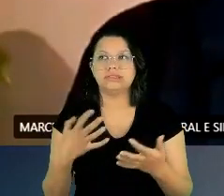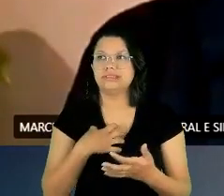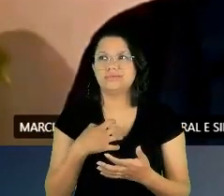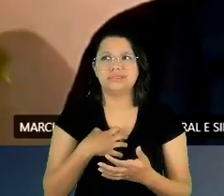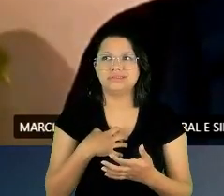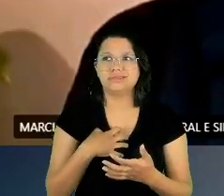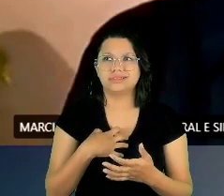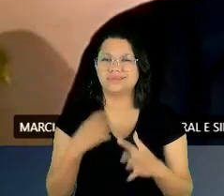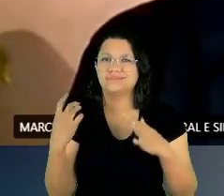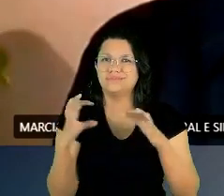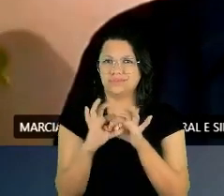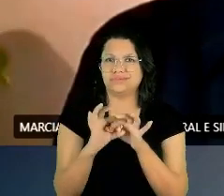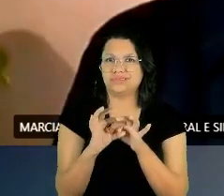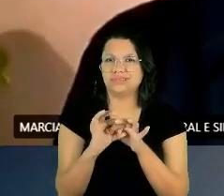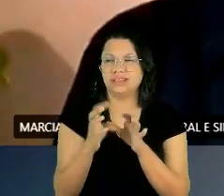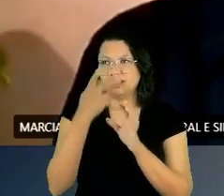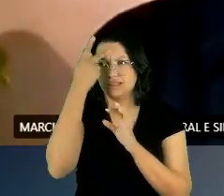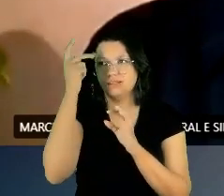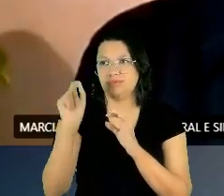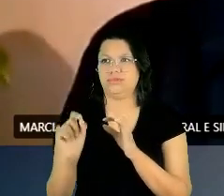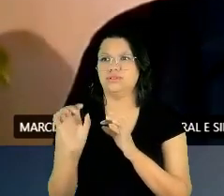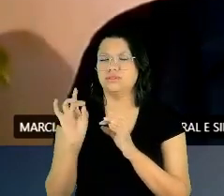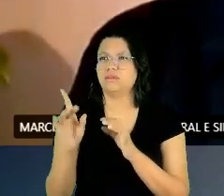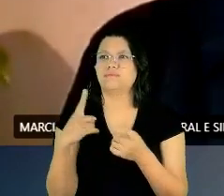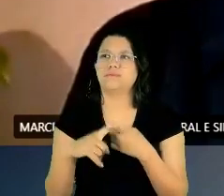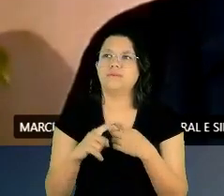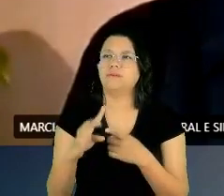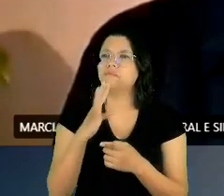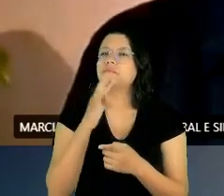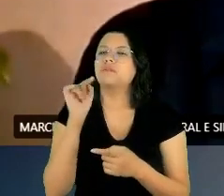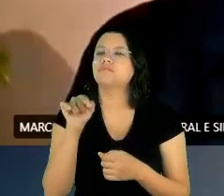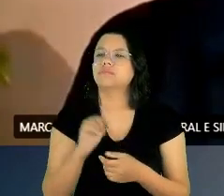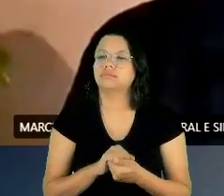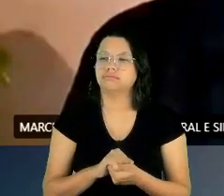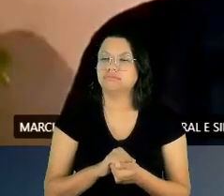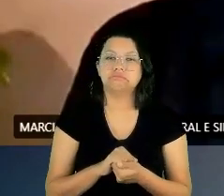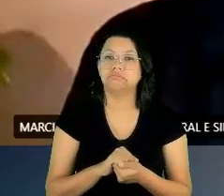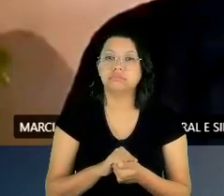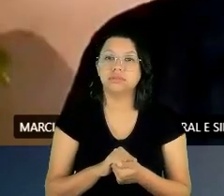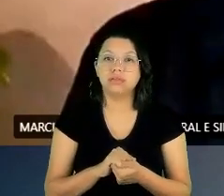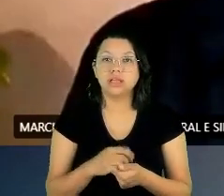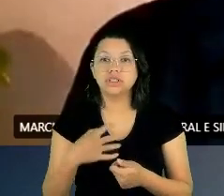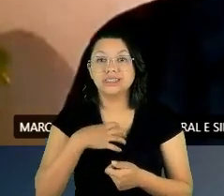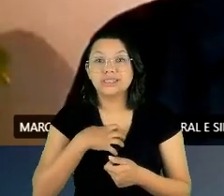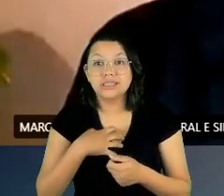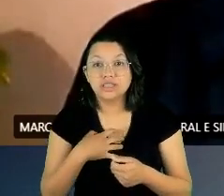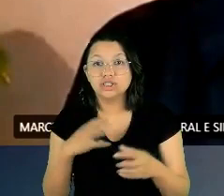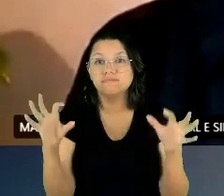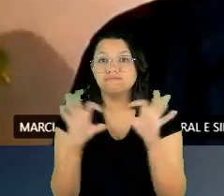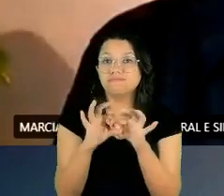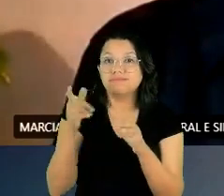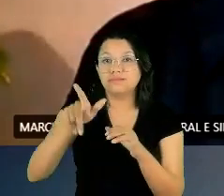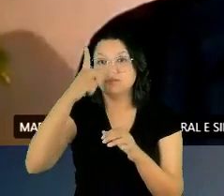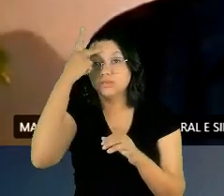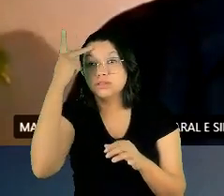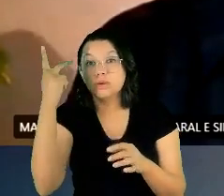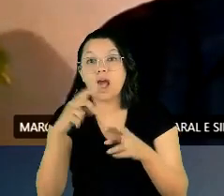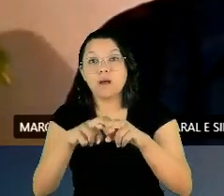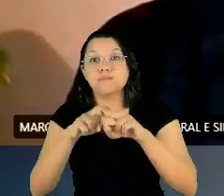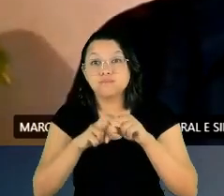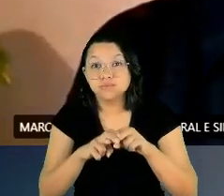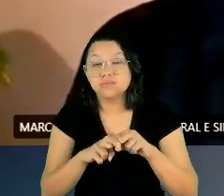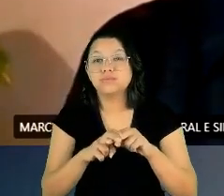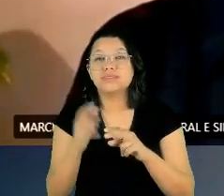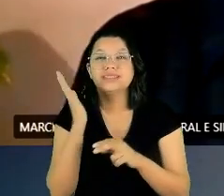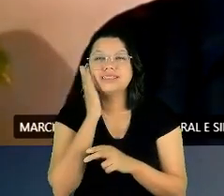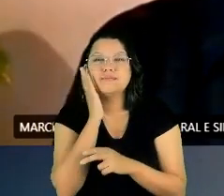pessoa. E a gente não se sente vinculado ou conectado àquela pessoa apenas porque eu conheço essa pessoa. A gente se sente vinculado e conectado a essa